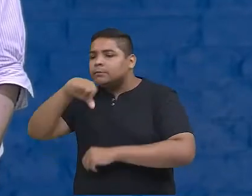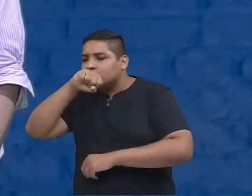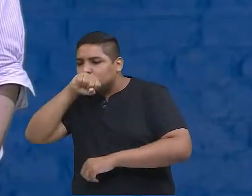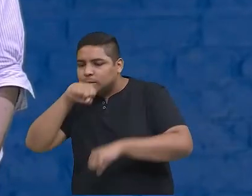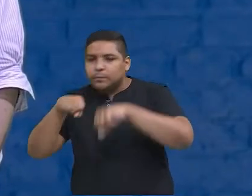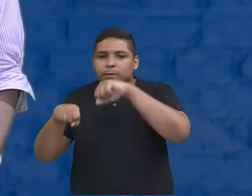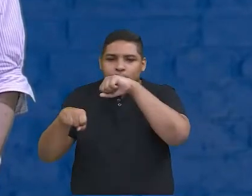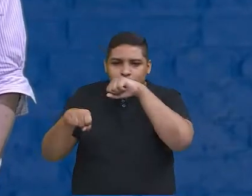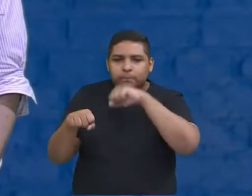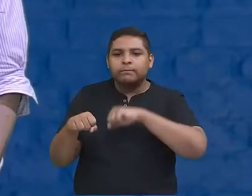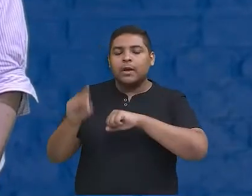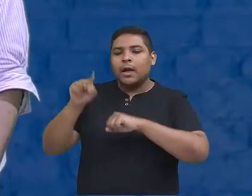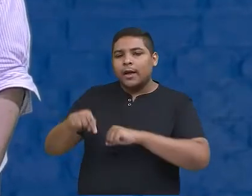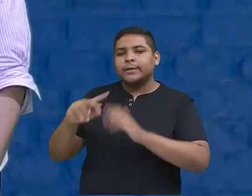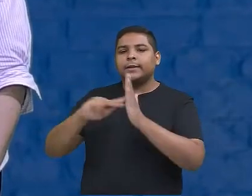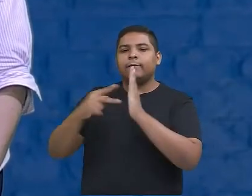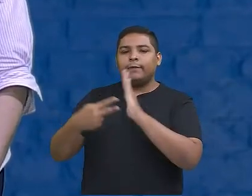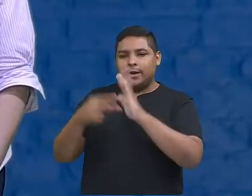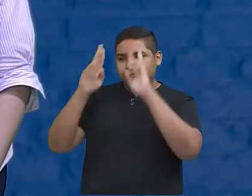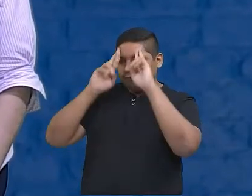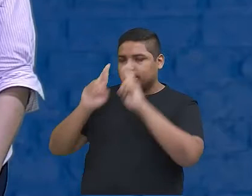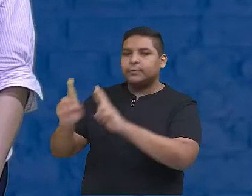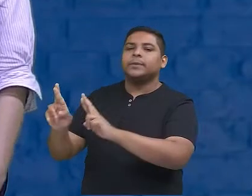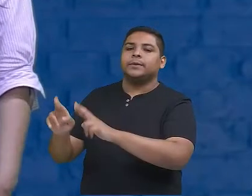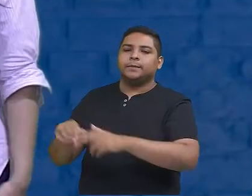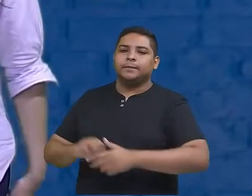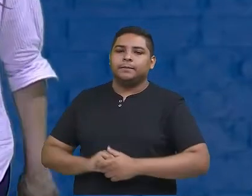né? Pede a bênção, ok?